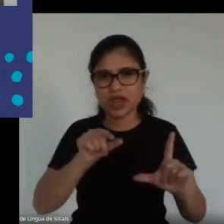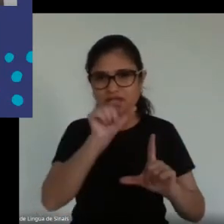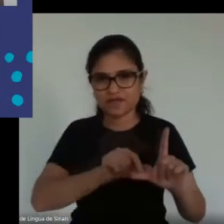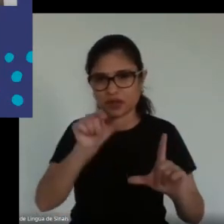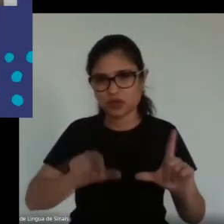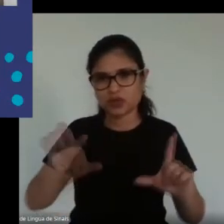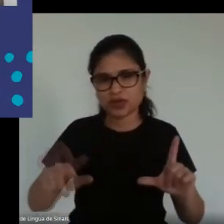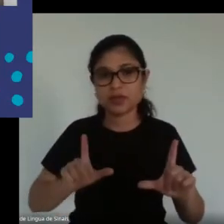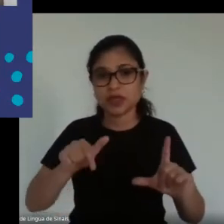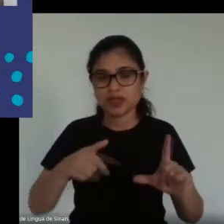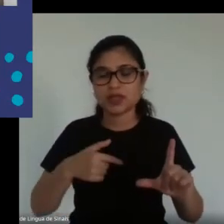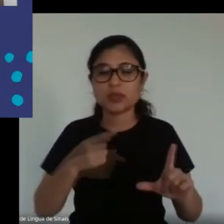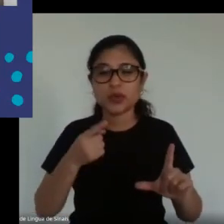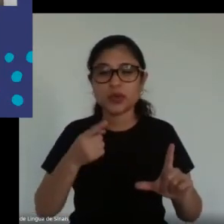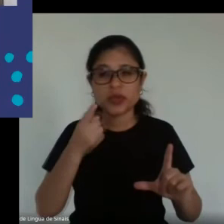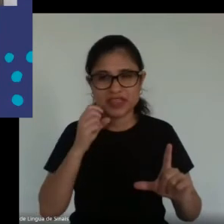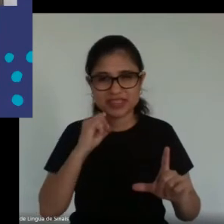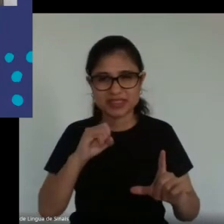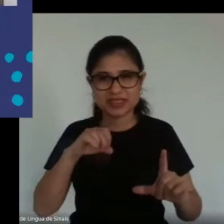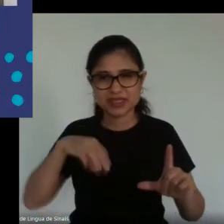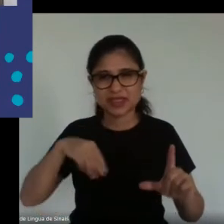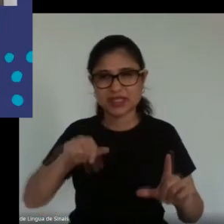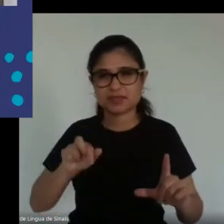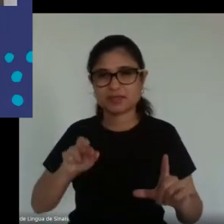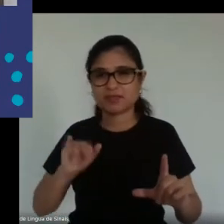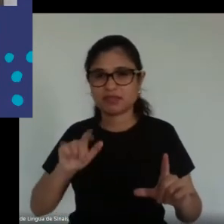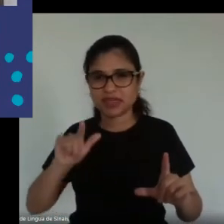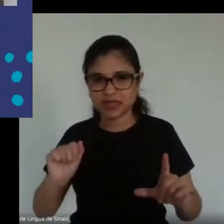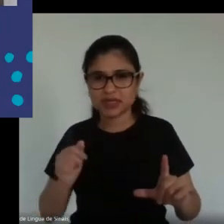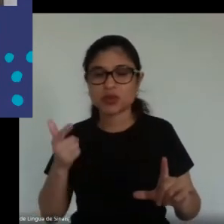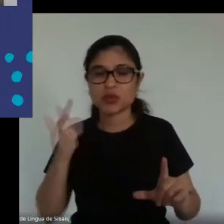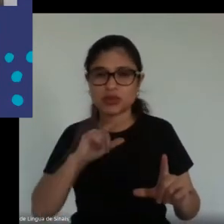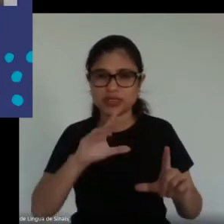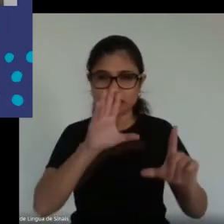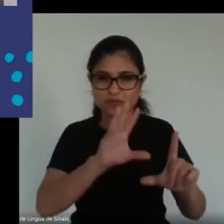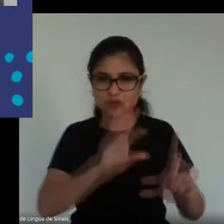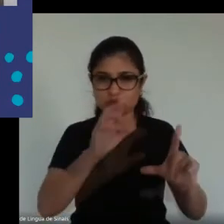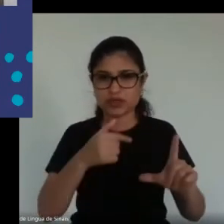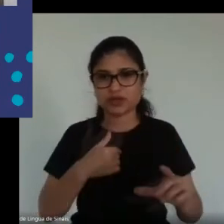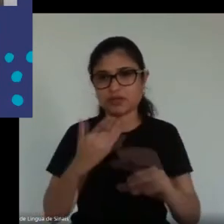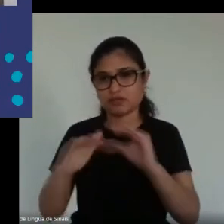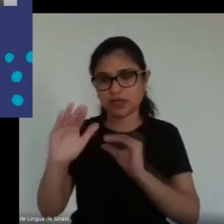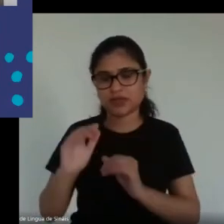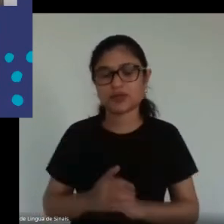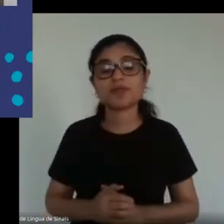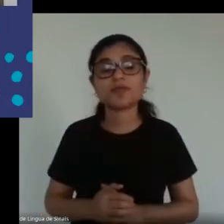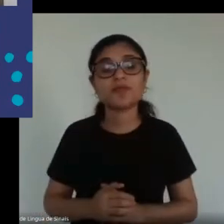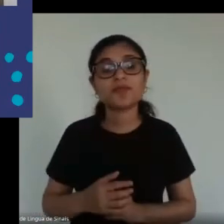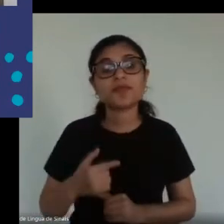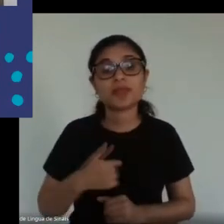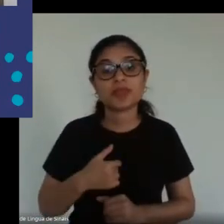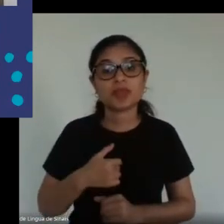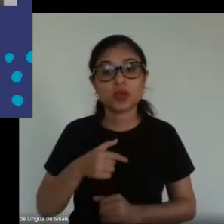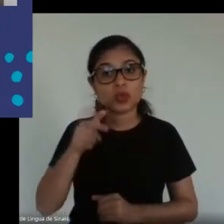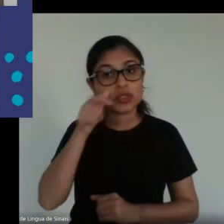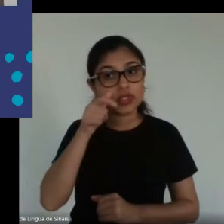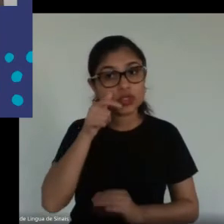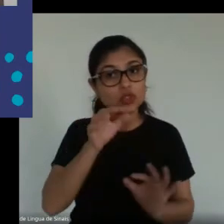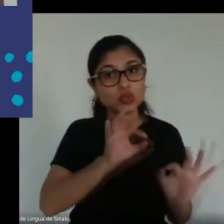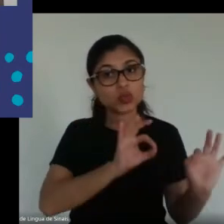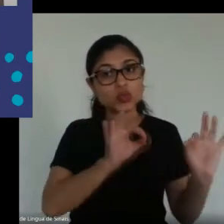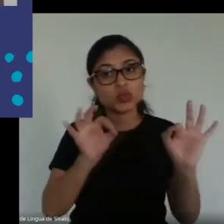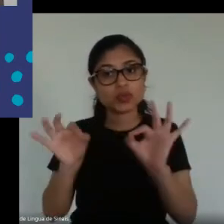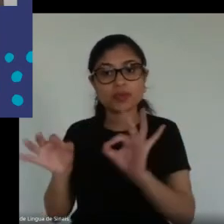para a Marília fotografar e vejo se eu consigo mandar para vocês. Assistindo uma palestra sobre isso, o